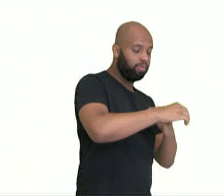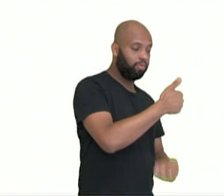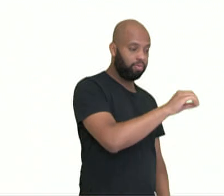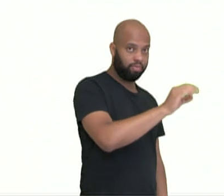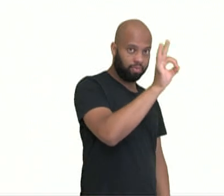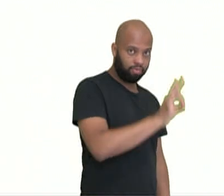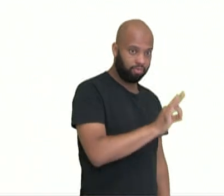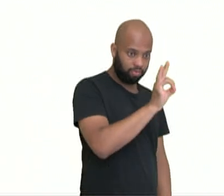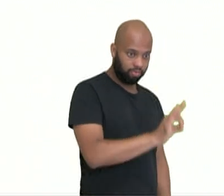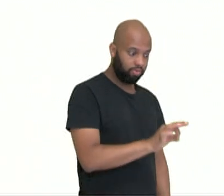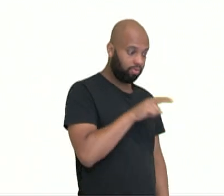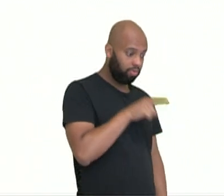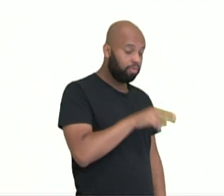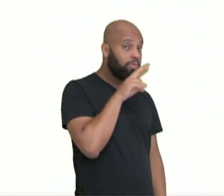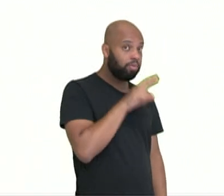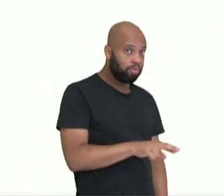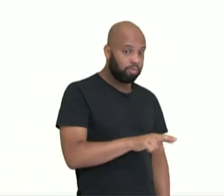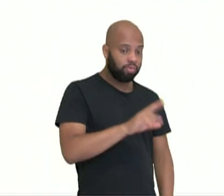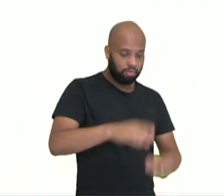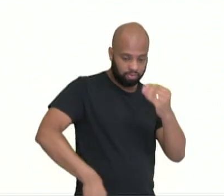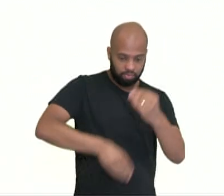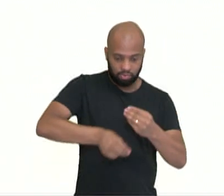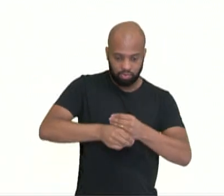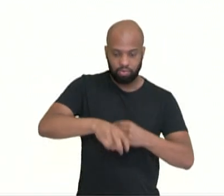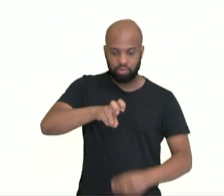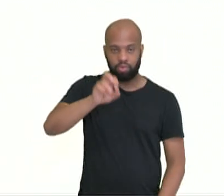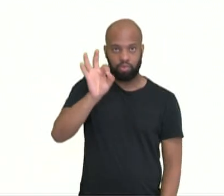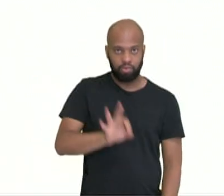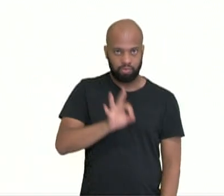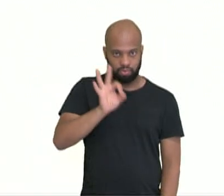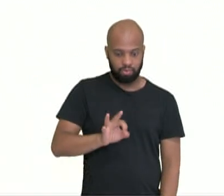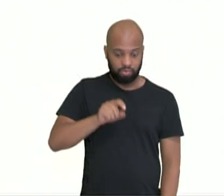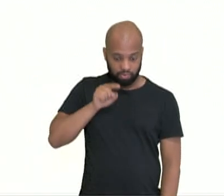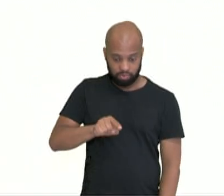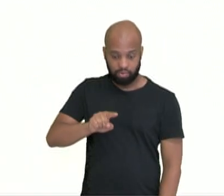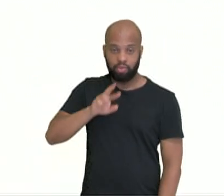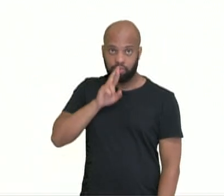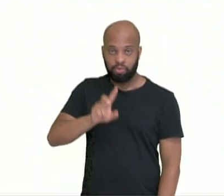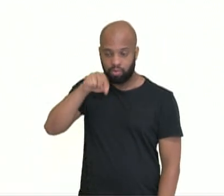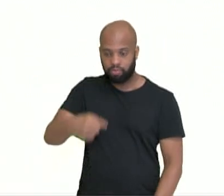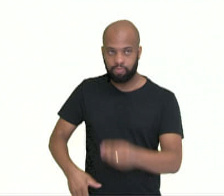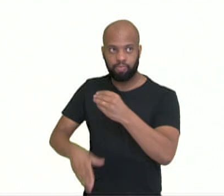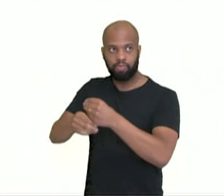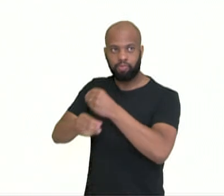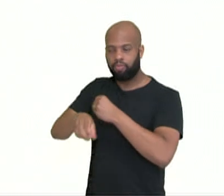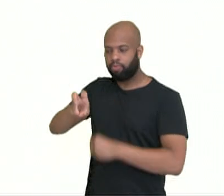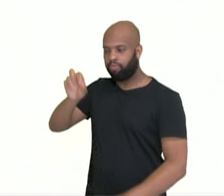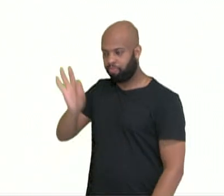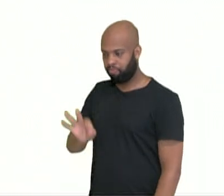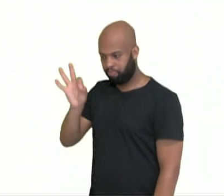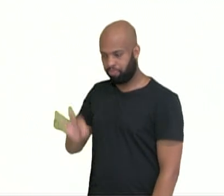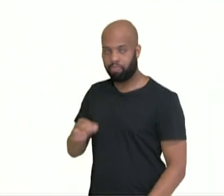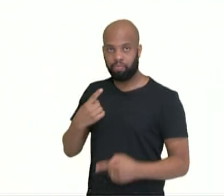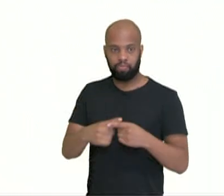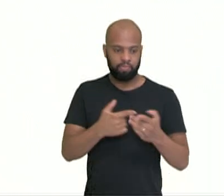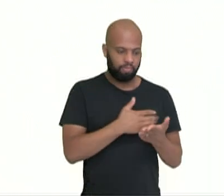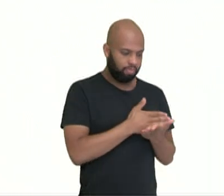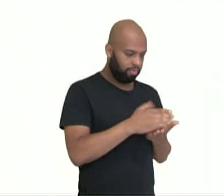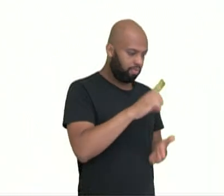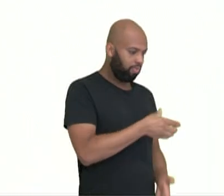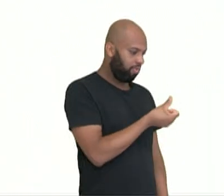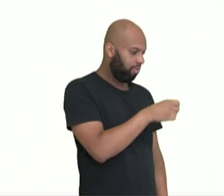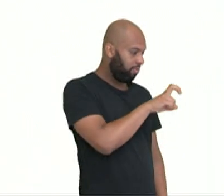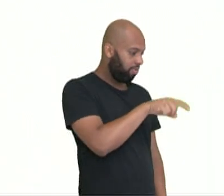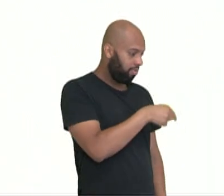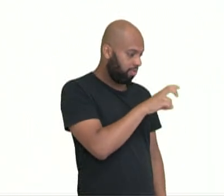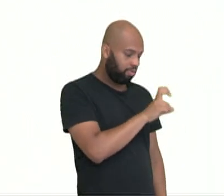10%, depois 5% e assim por diante até o terceiro mês. Considerando que o custo inicial é R$ 6,50.